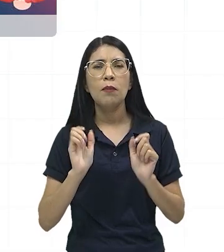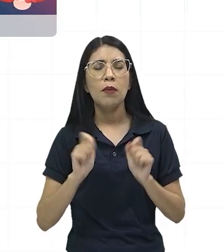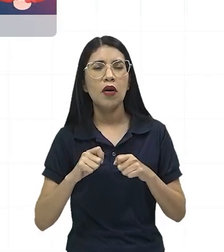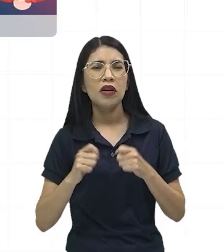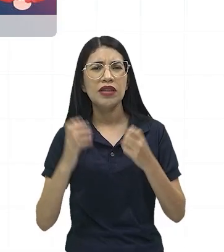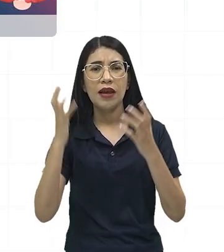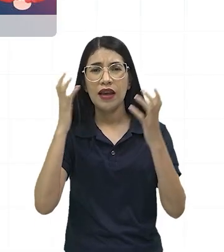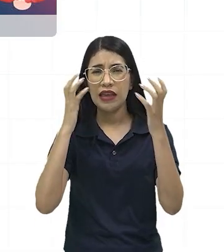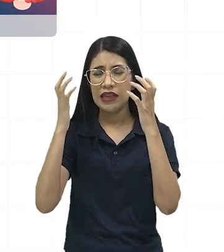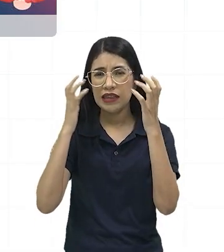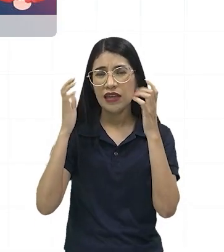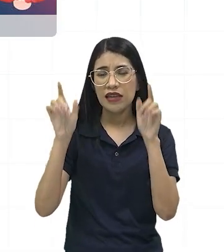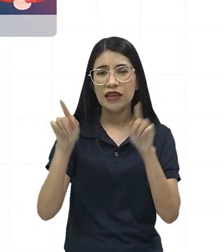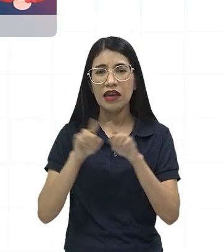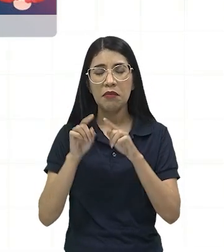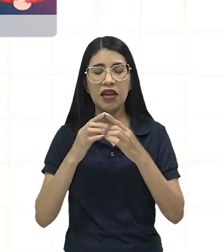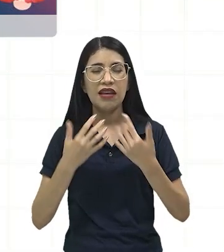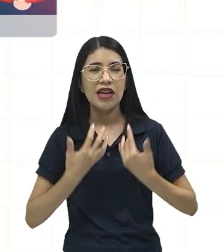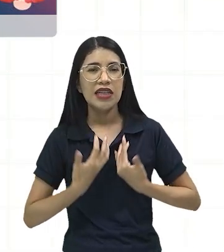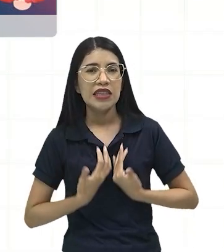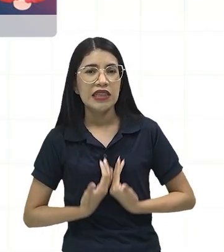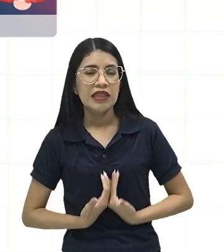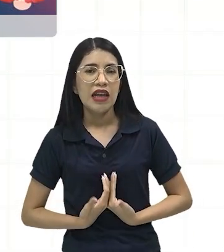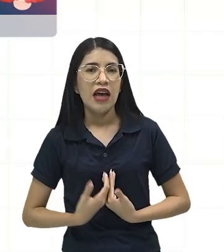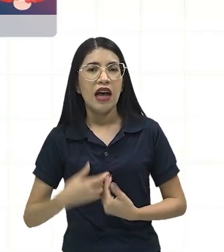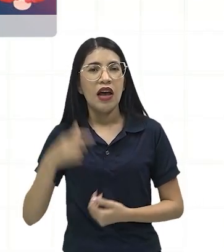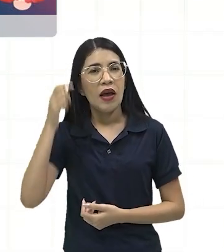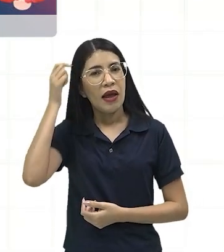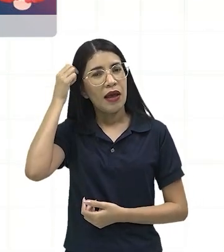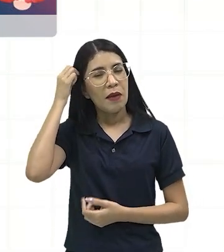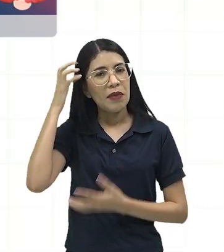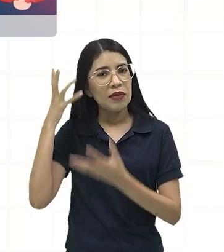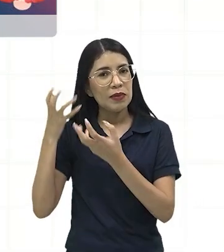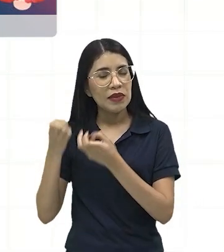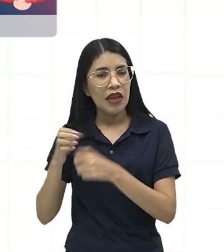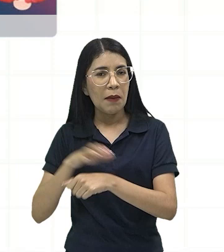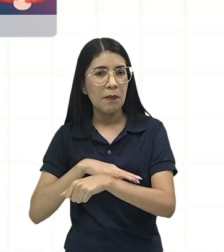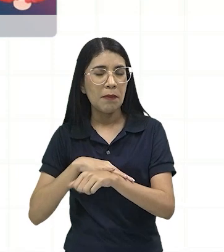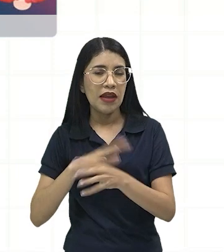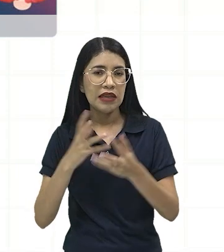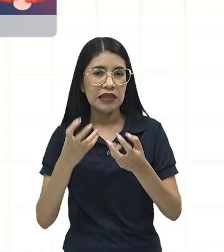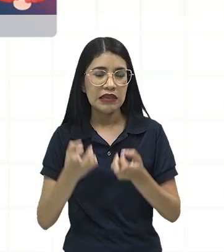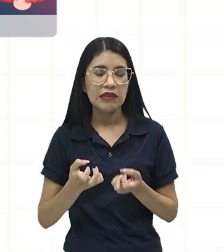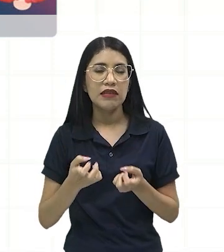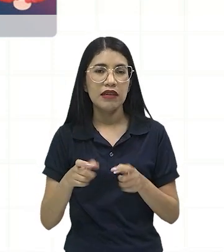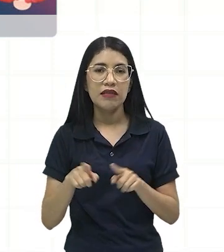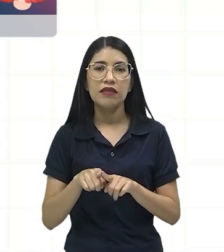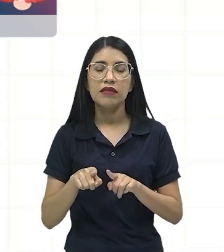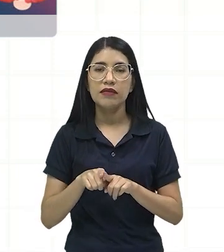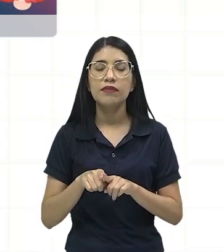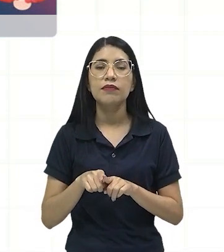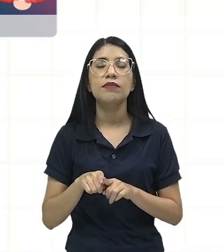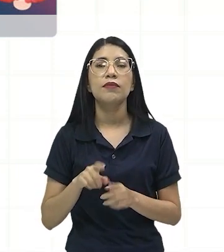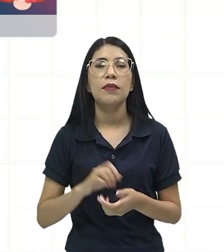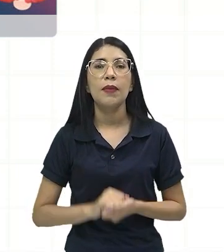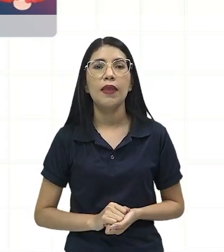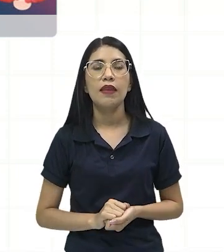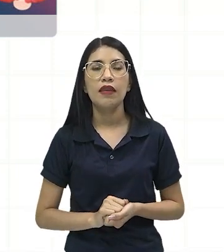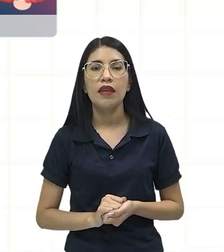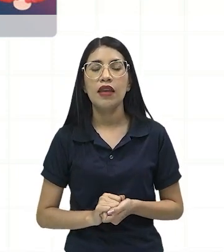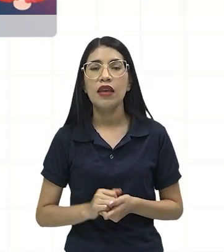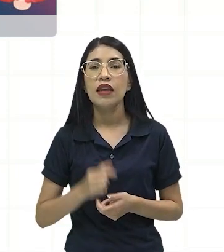né, cansaço, cabelo seco, pele seca e áspera, e a tireoide diminuída. São